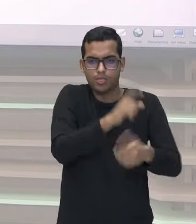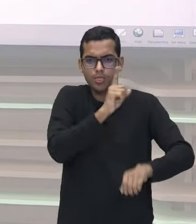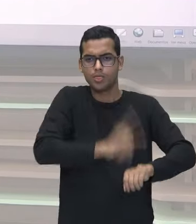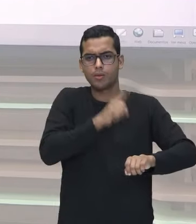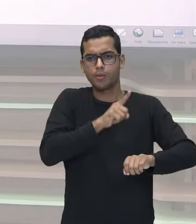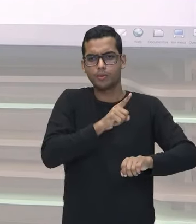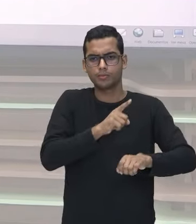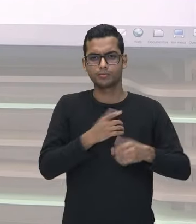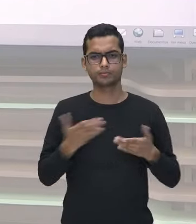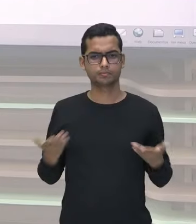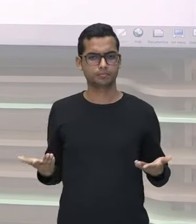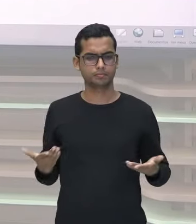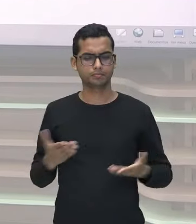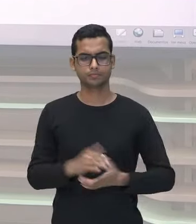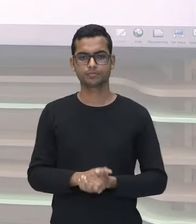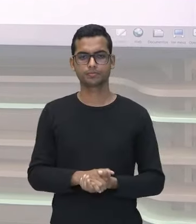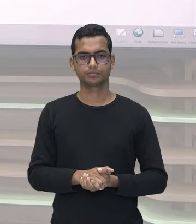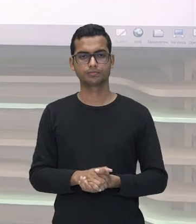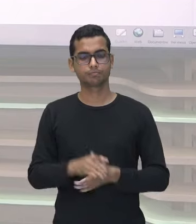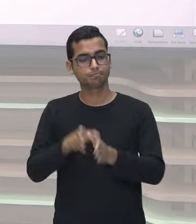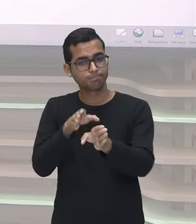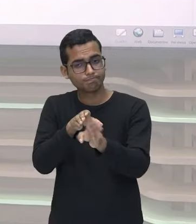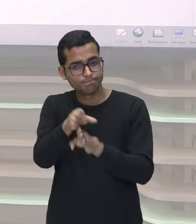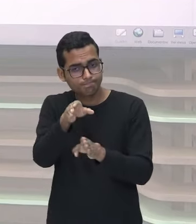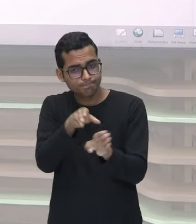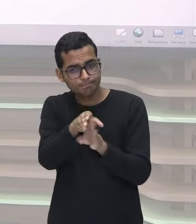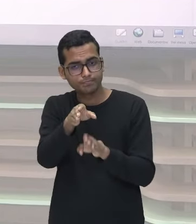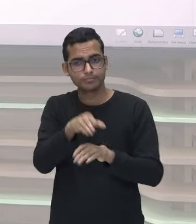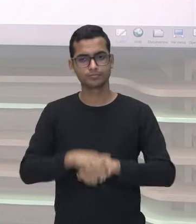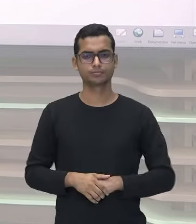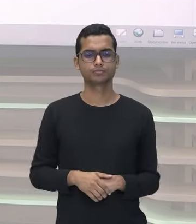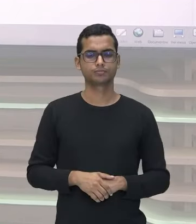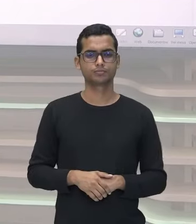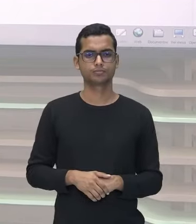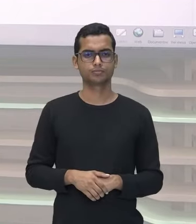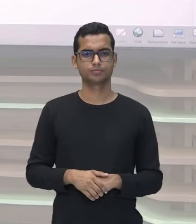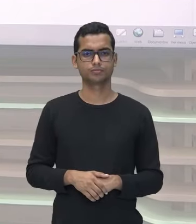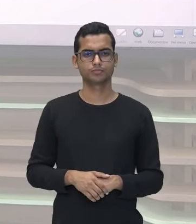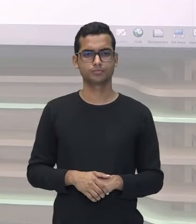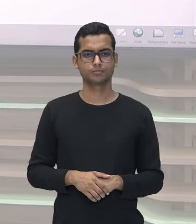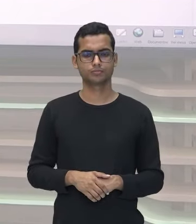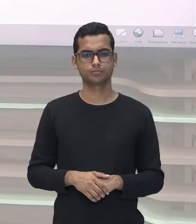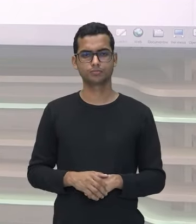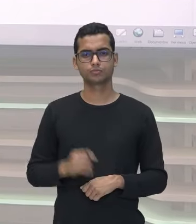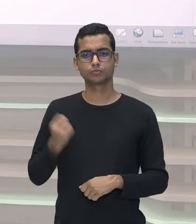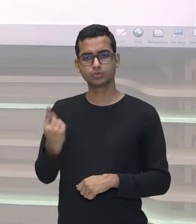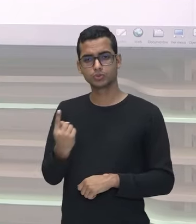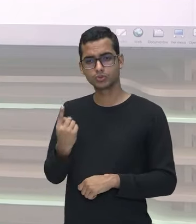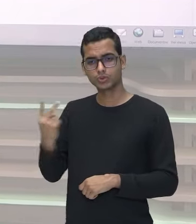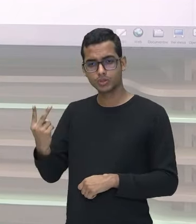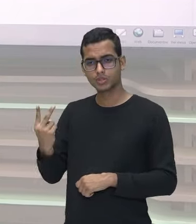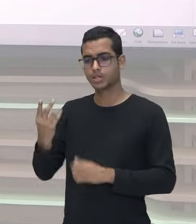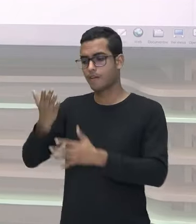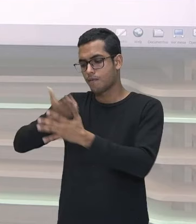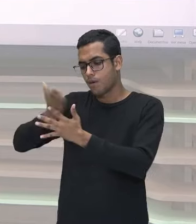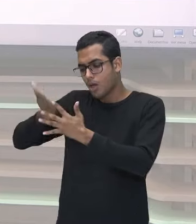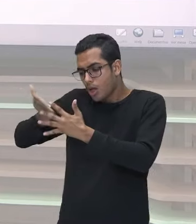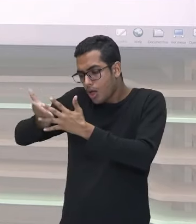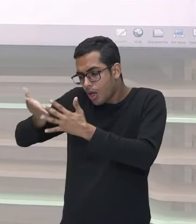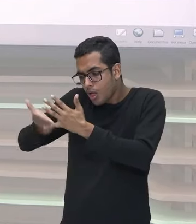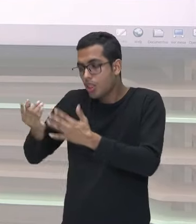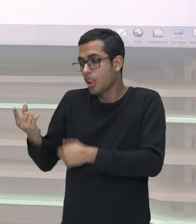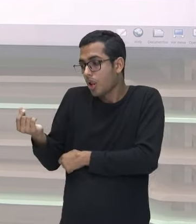à vista? E aí eu te aconselho, um bom caminho, né? Em vez de você fazer 12 vezes R$ 34, você pode fazer